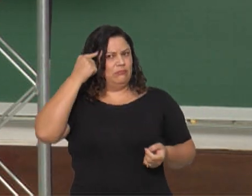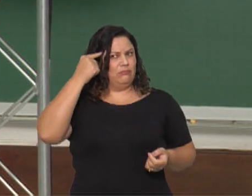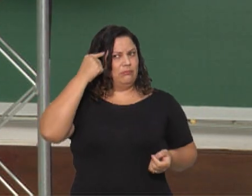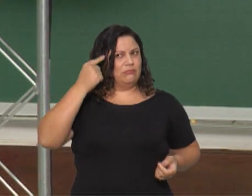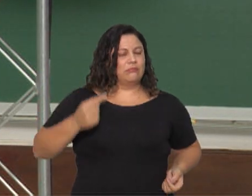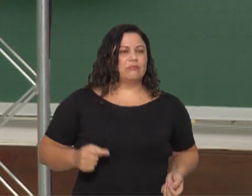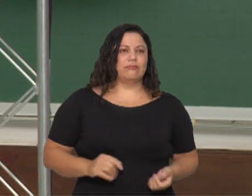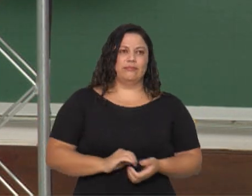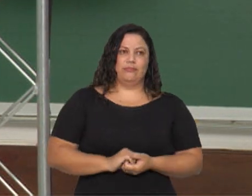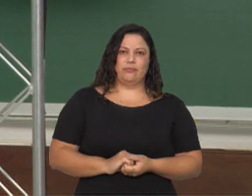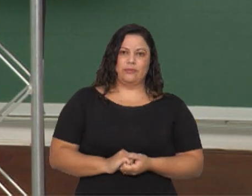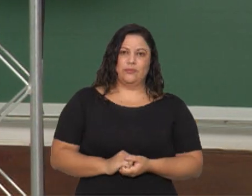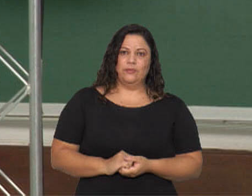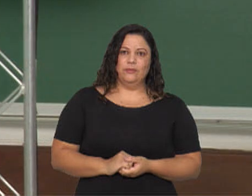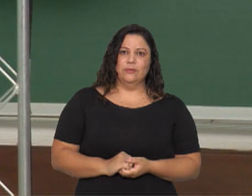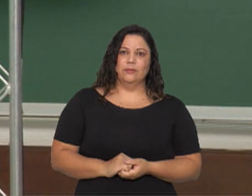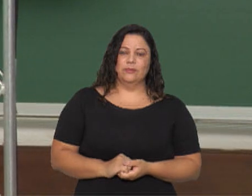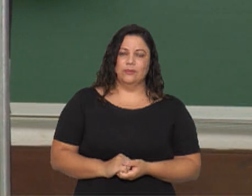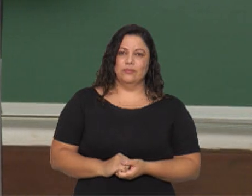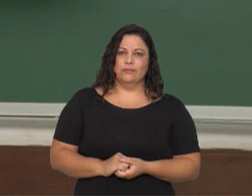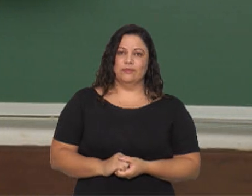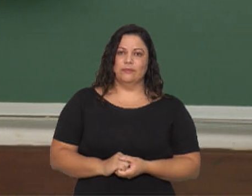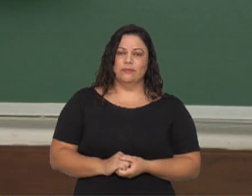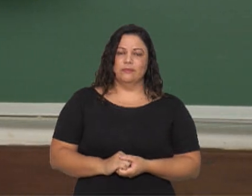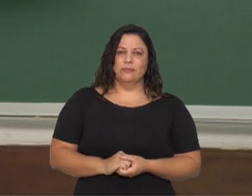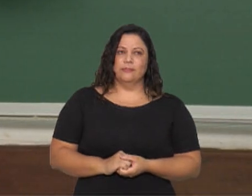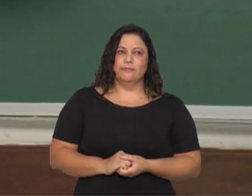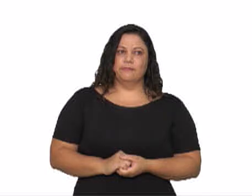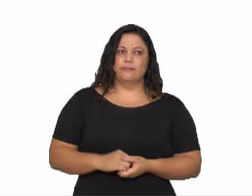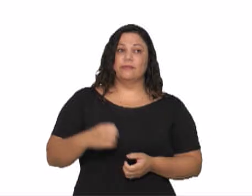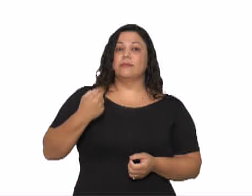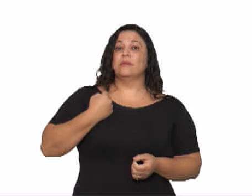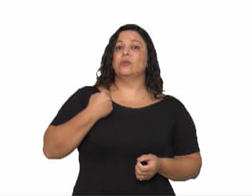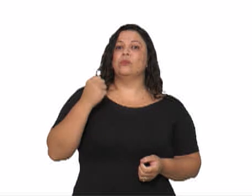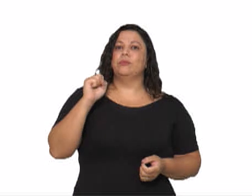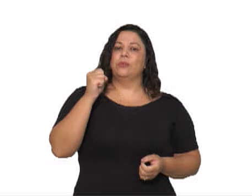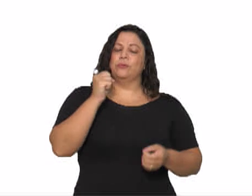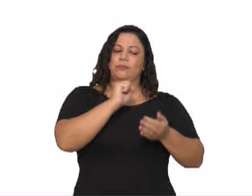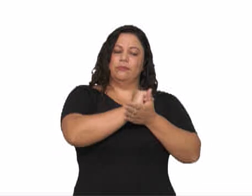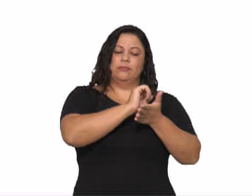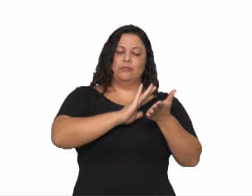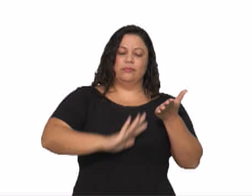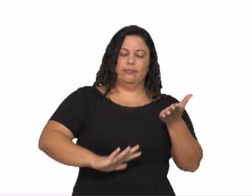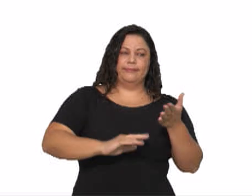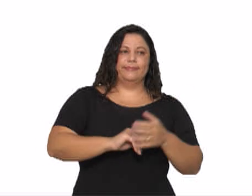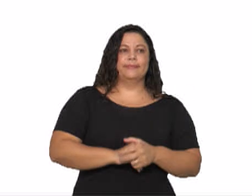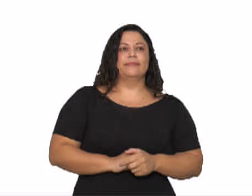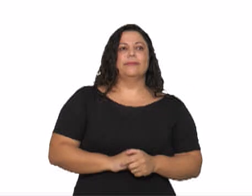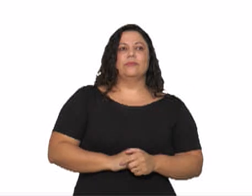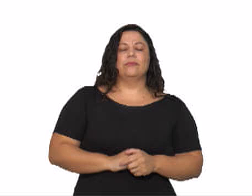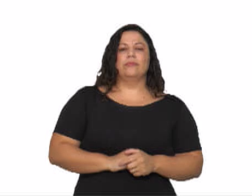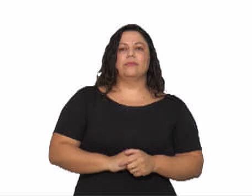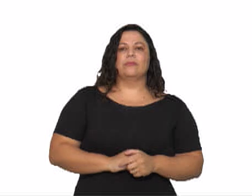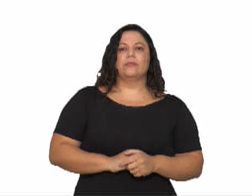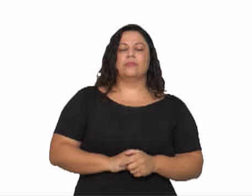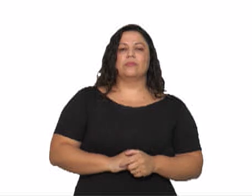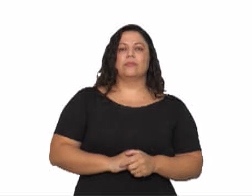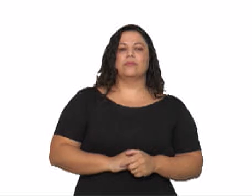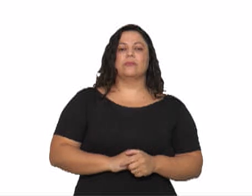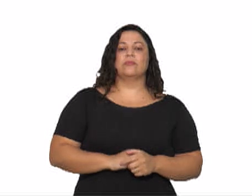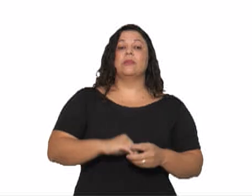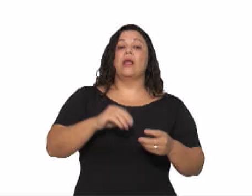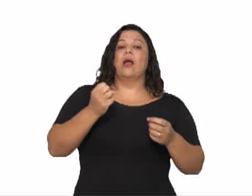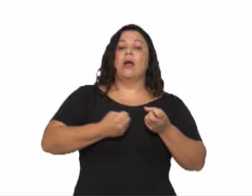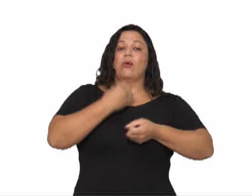aí. La reflexión, exercício número 8. Que temos aqui? Dois fragmentos do poema, o